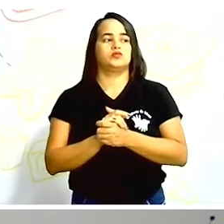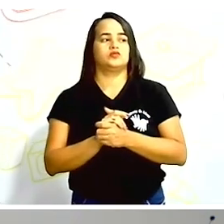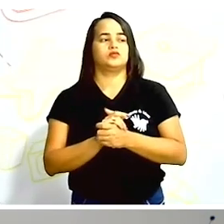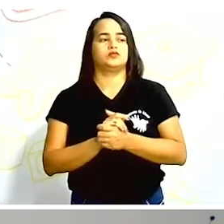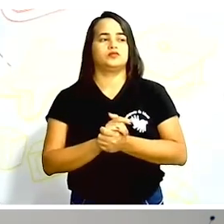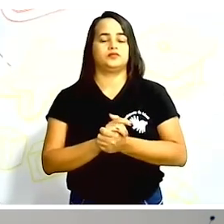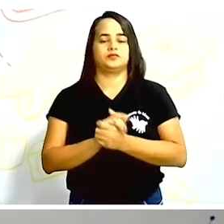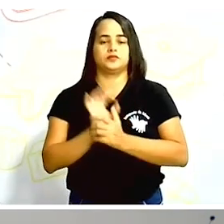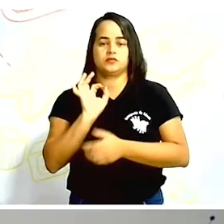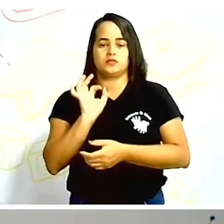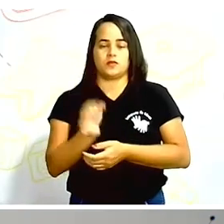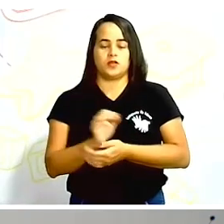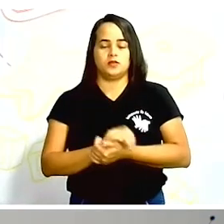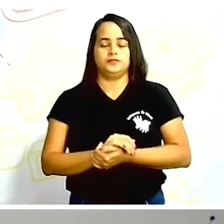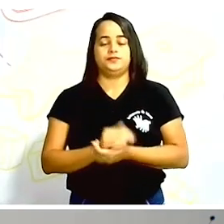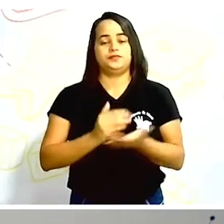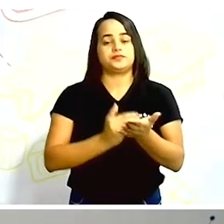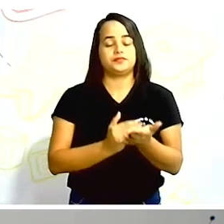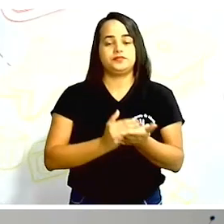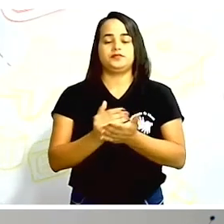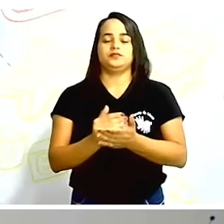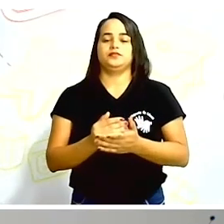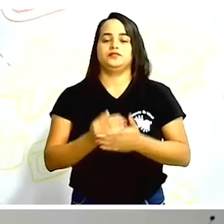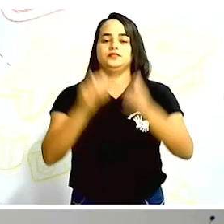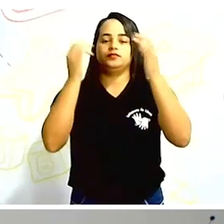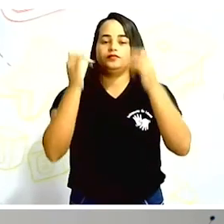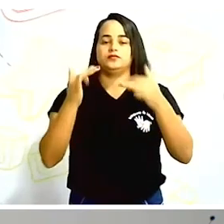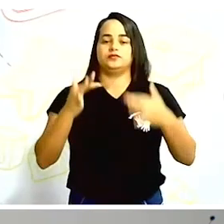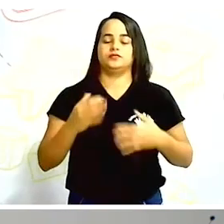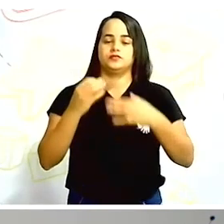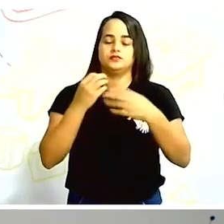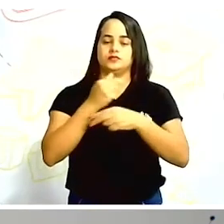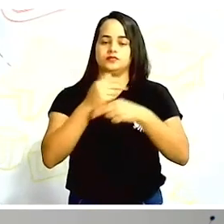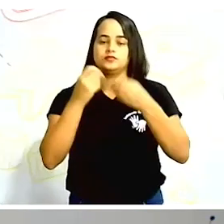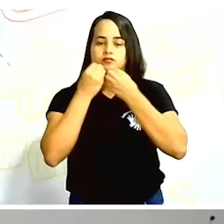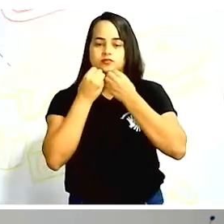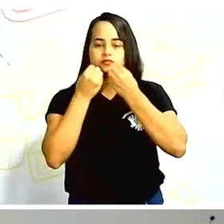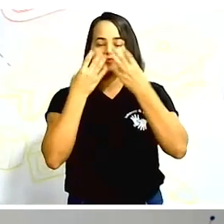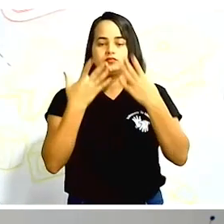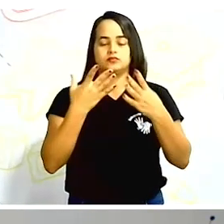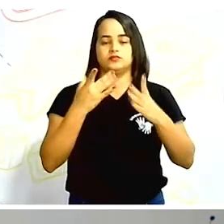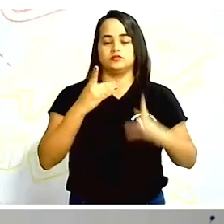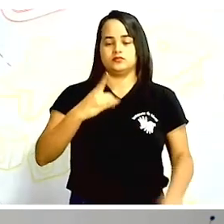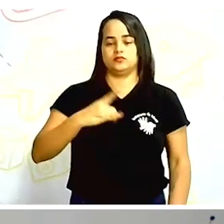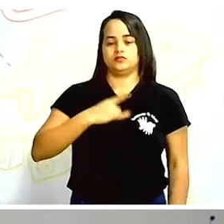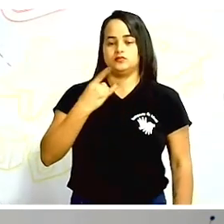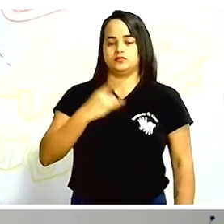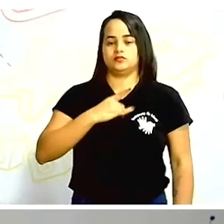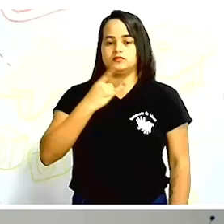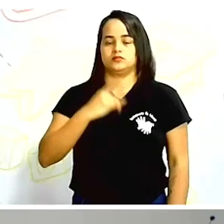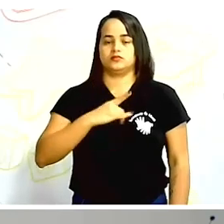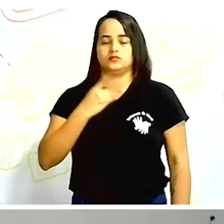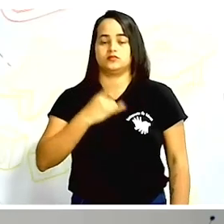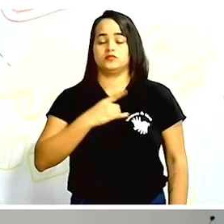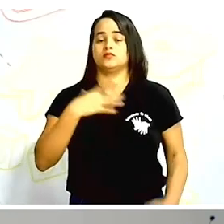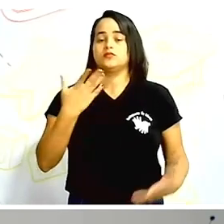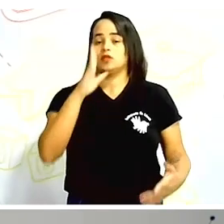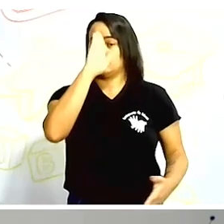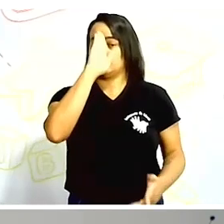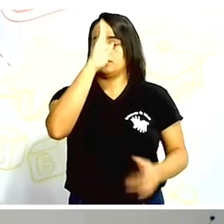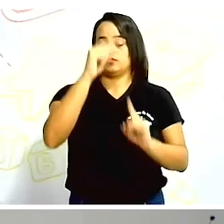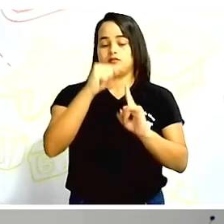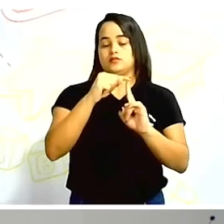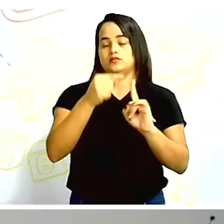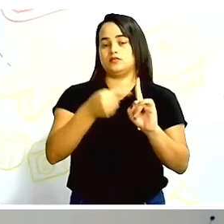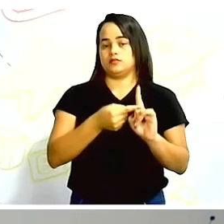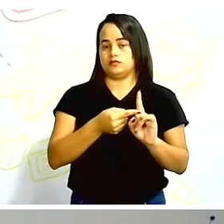feminino, certo? Mas vamos começar a falar as beneficências da progesterona, que a principal delas é a gravidez.